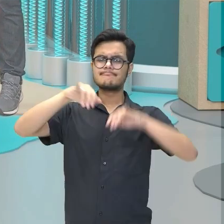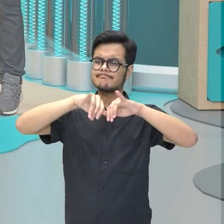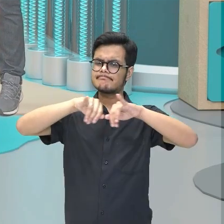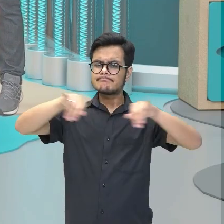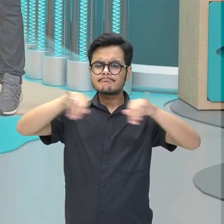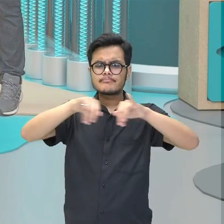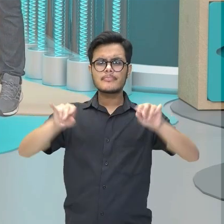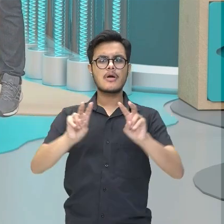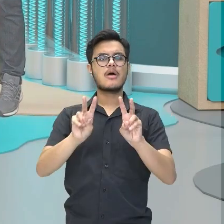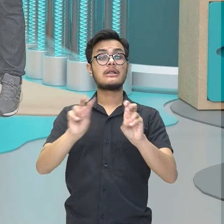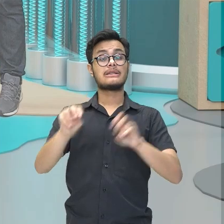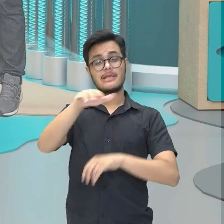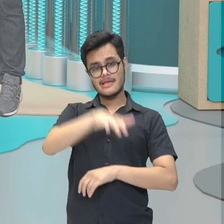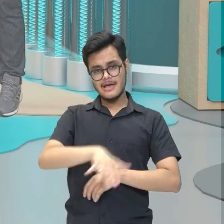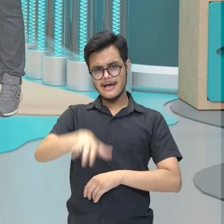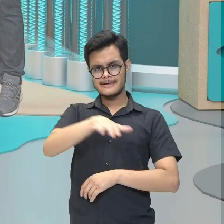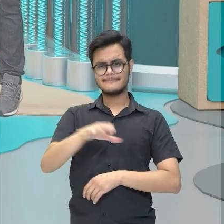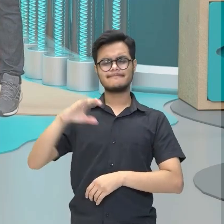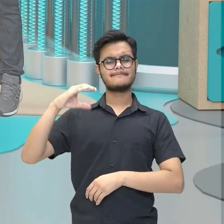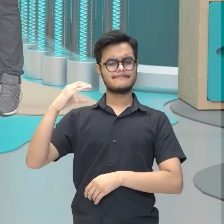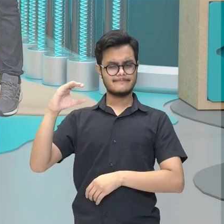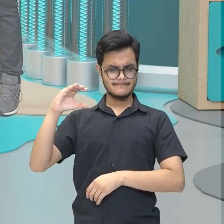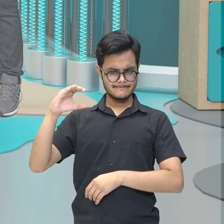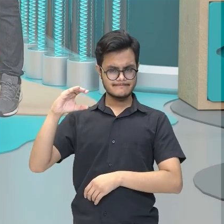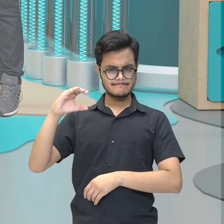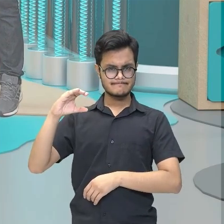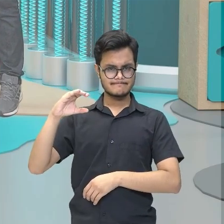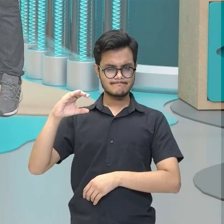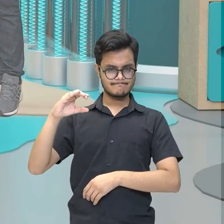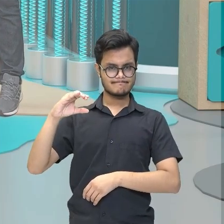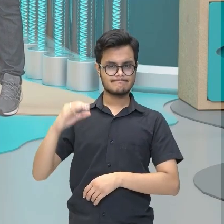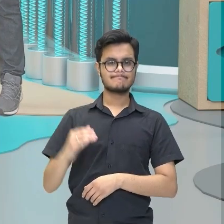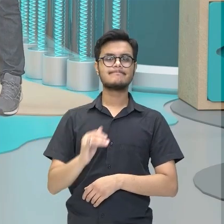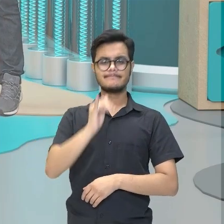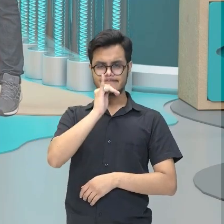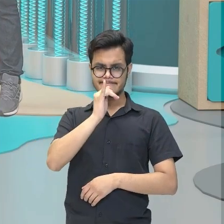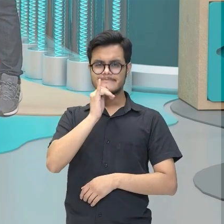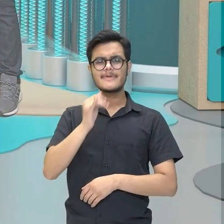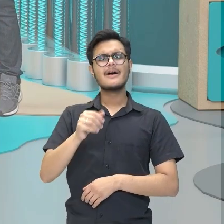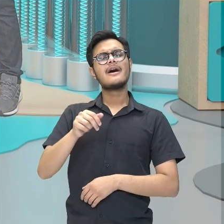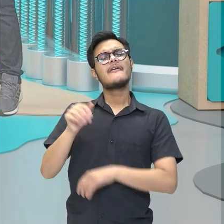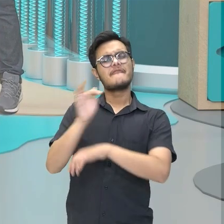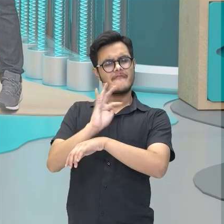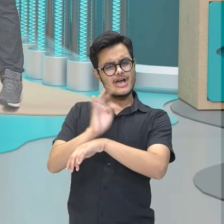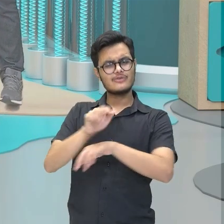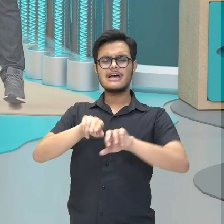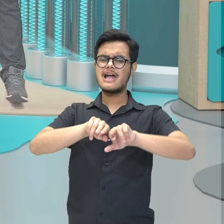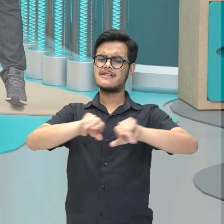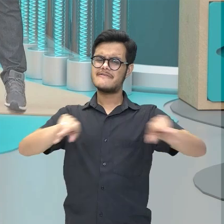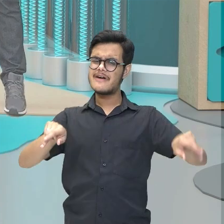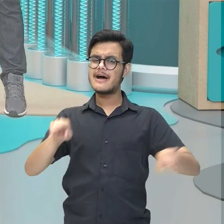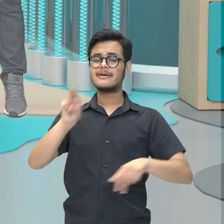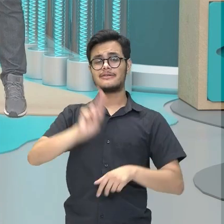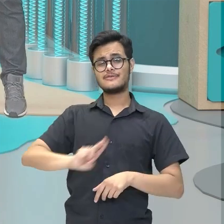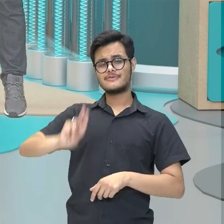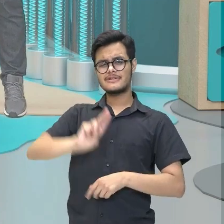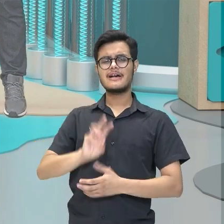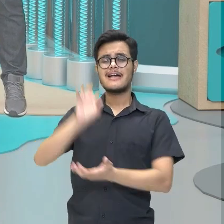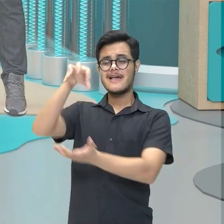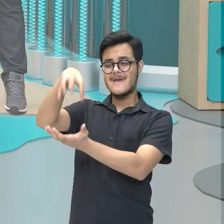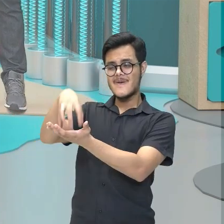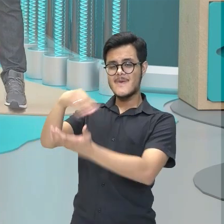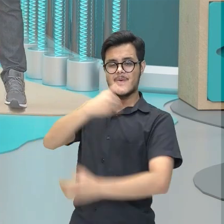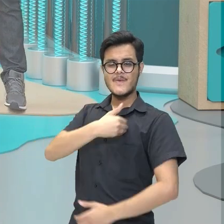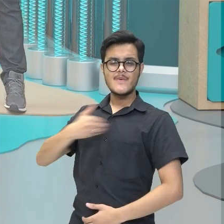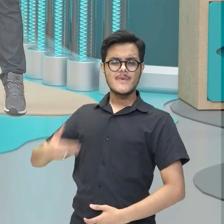conhecimentos relacionados à produção de conhecimento científico que é feita lá na universidade, nas universidades, órgãos públicos, certo? O